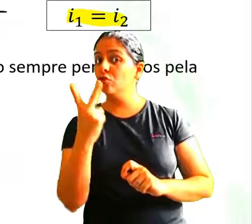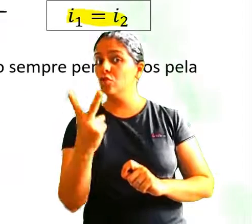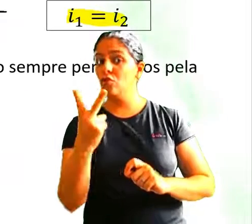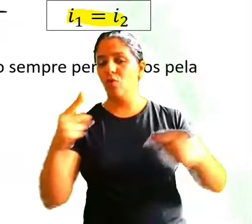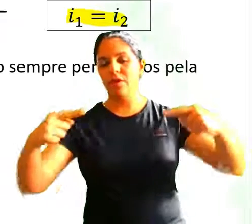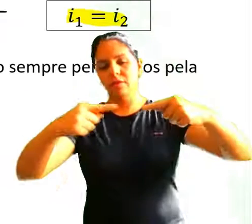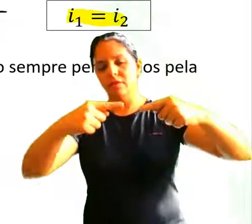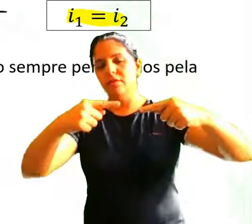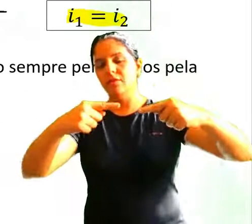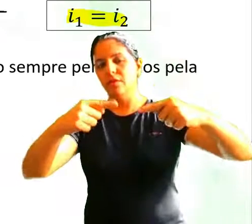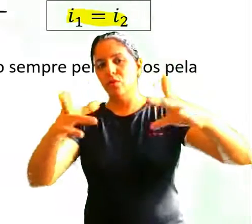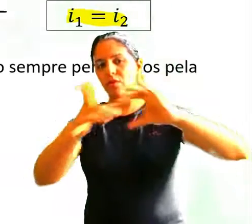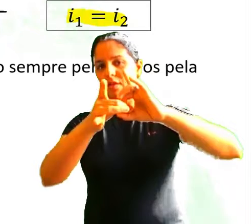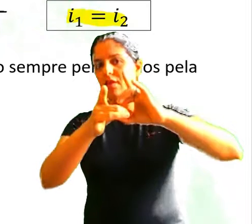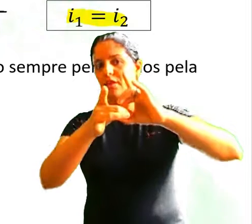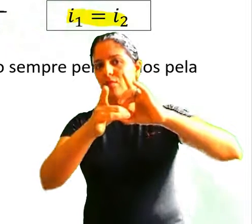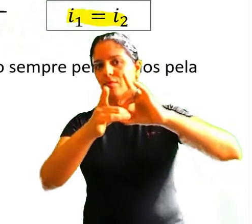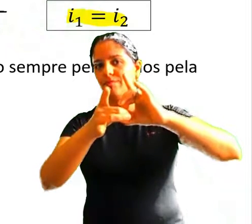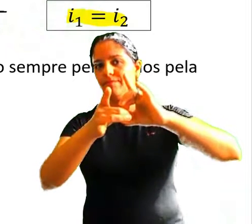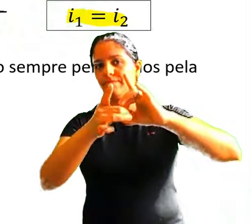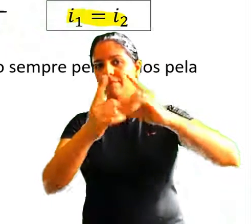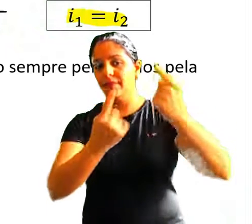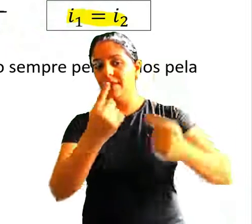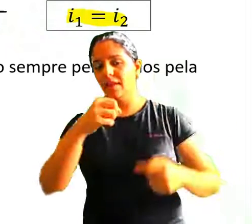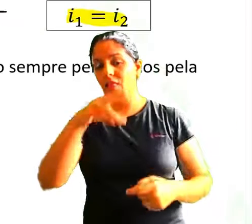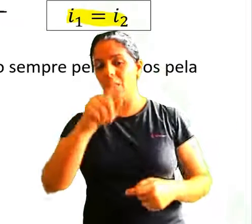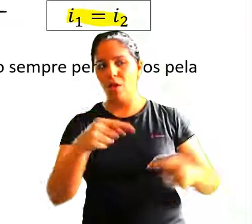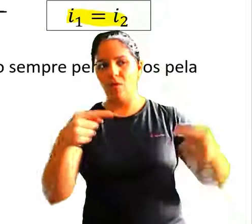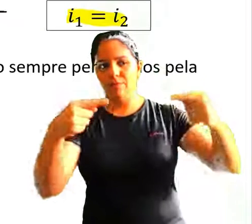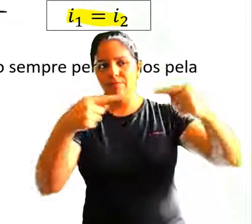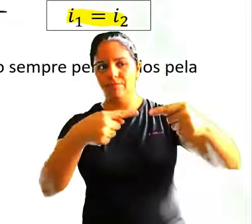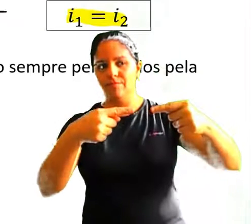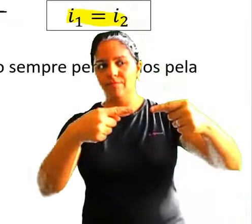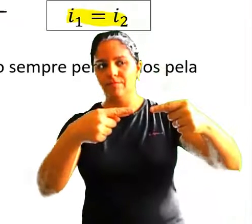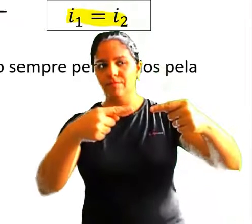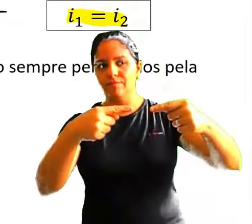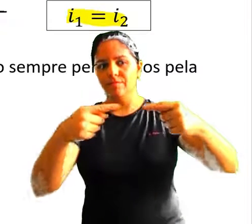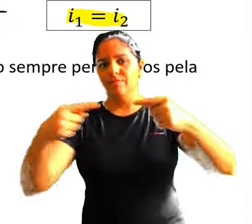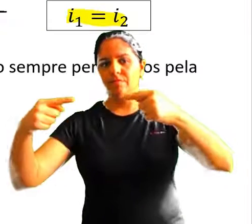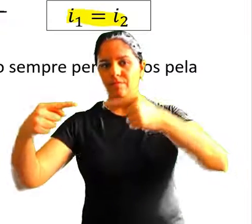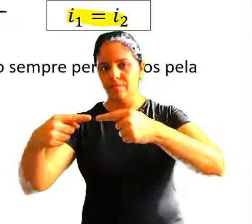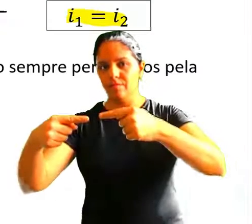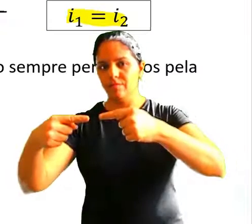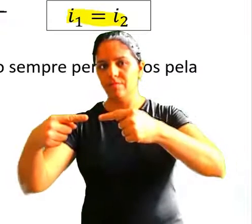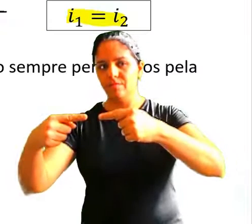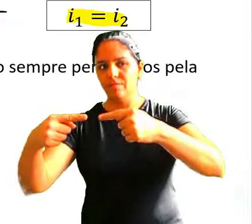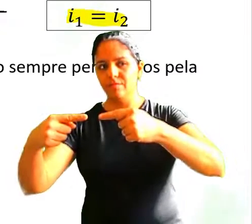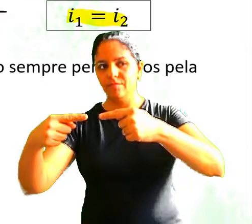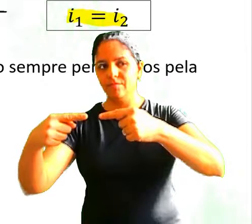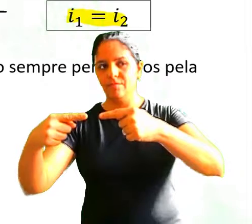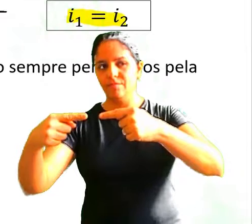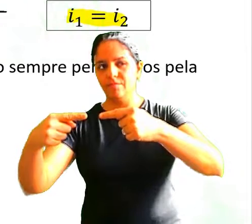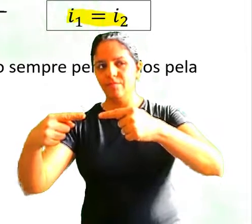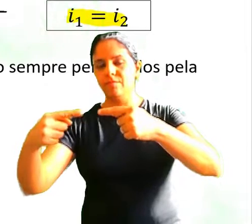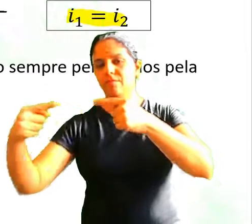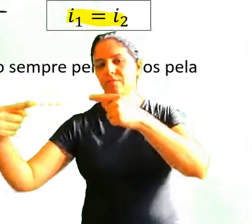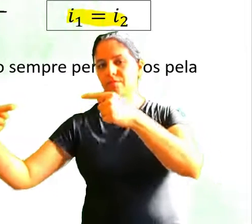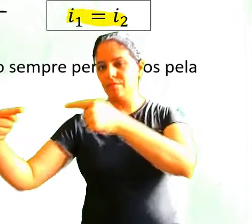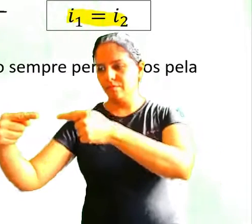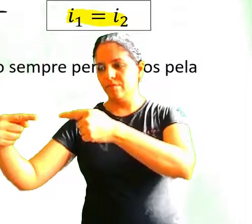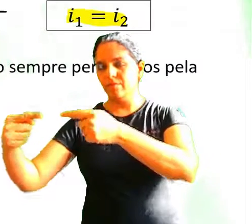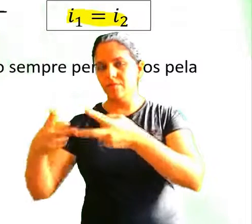letra, né? E nesses nós você verifica que só tem dois elementos ligados a cada nó, né?